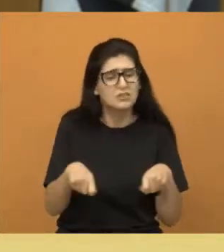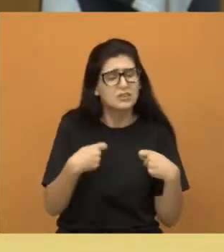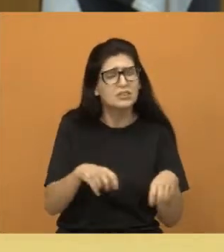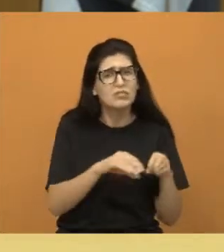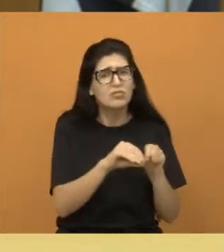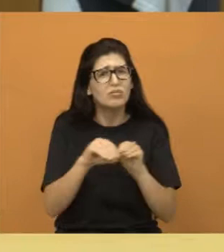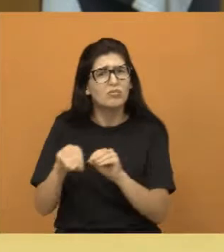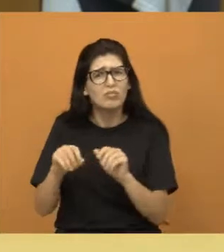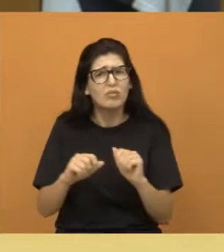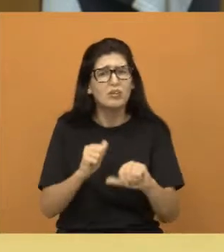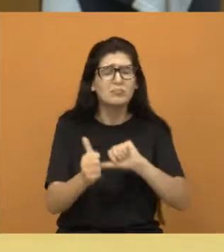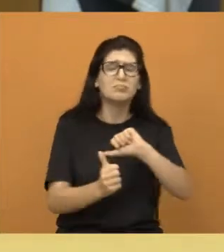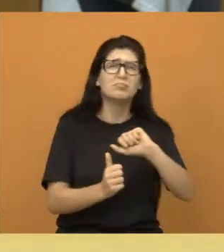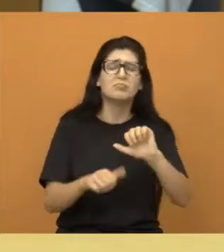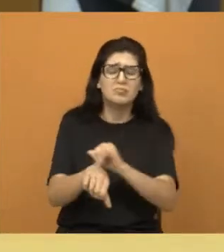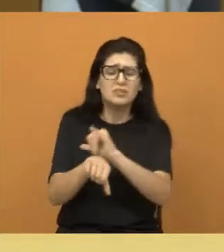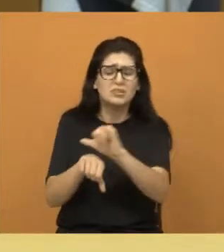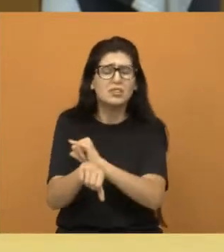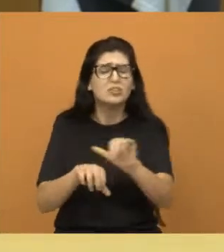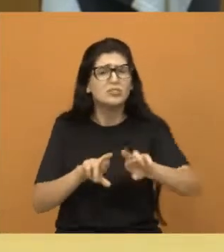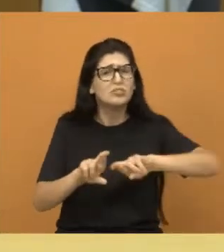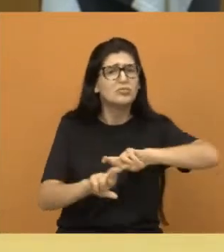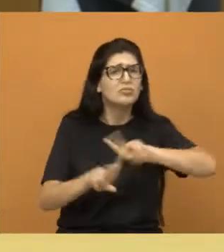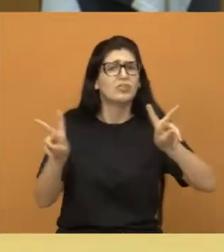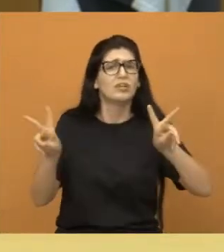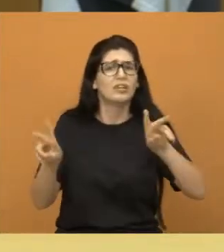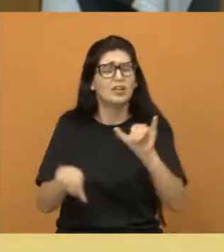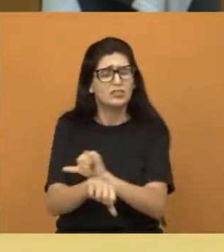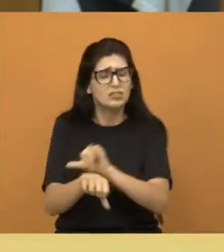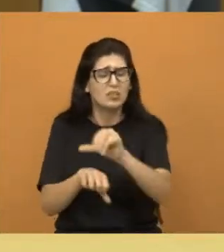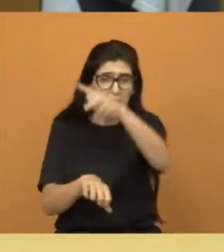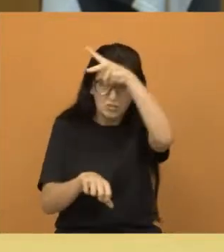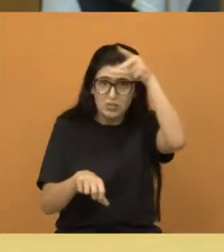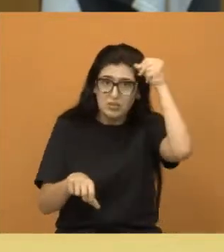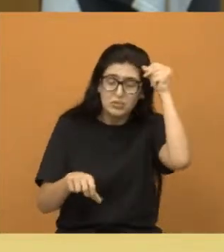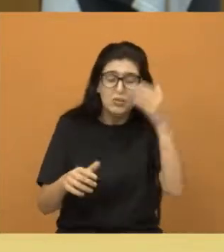na melhoria para a população? Por quê?